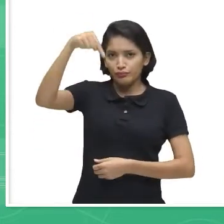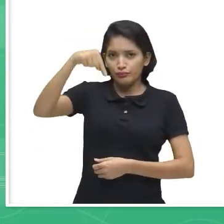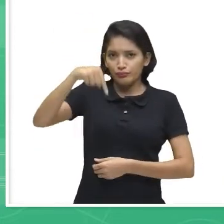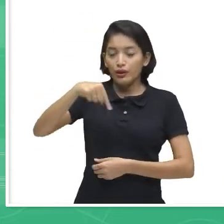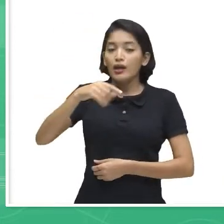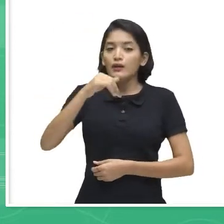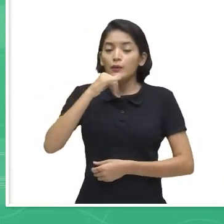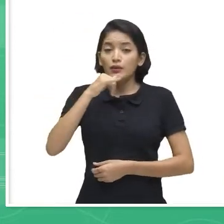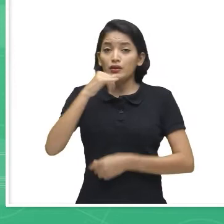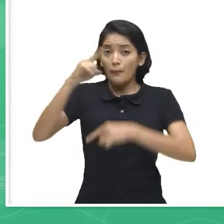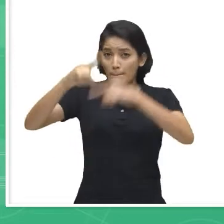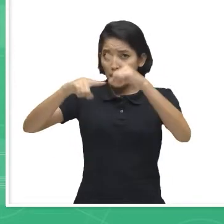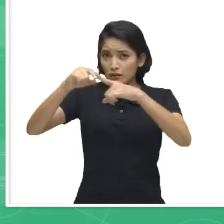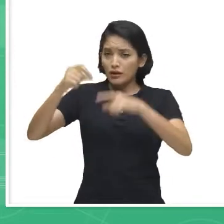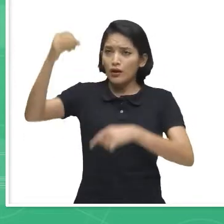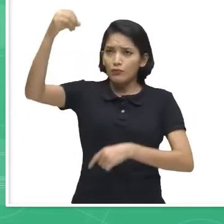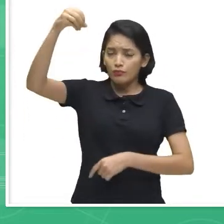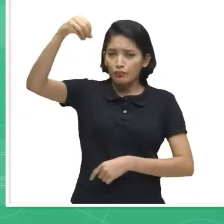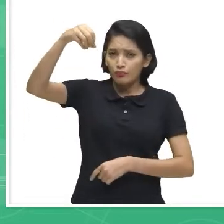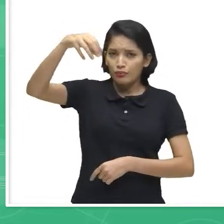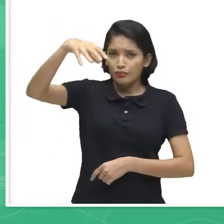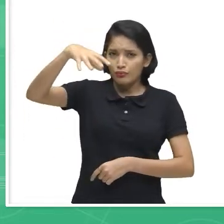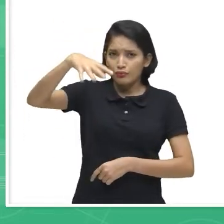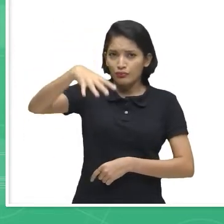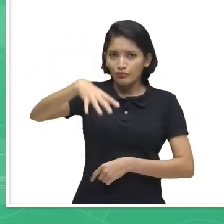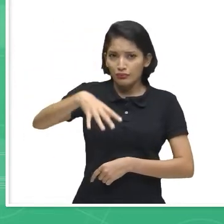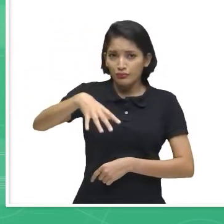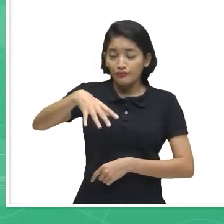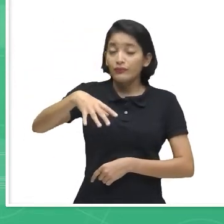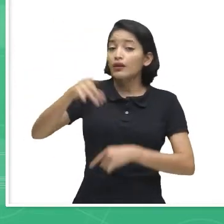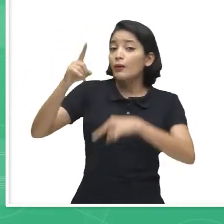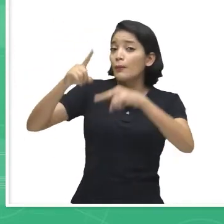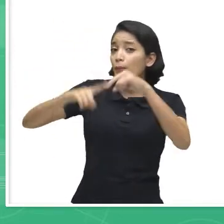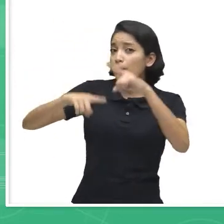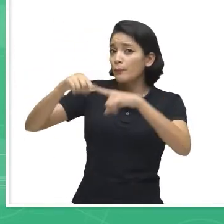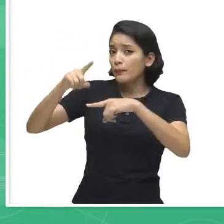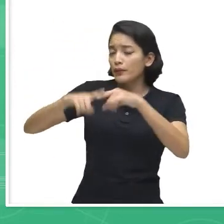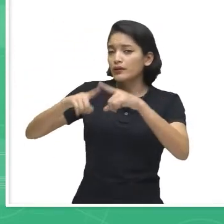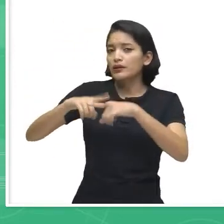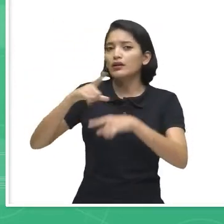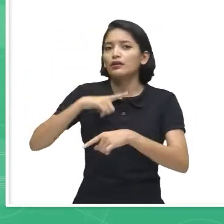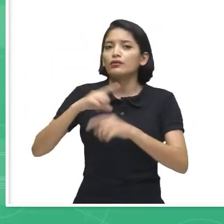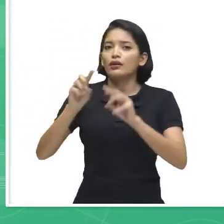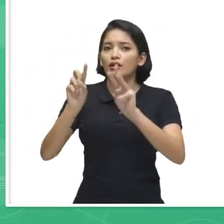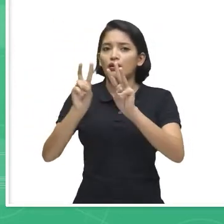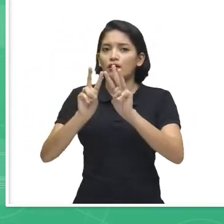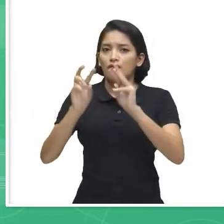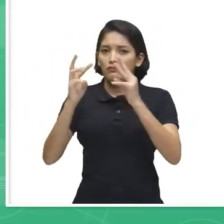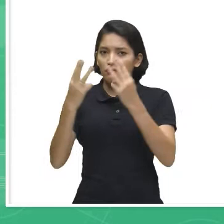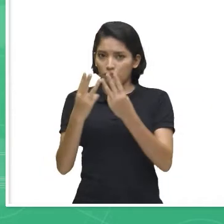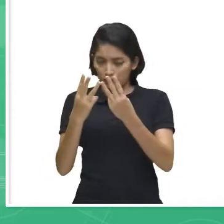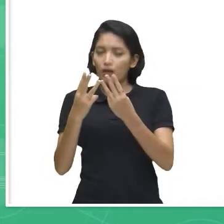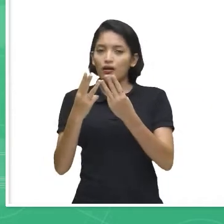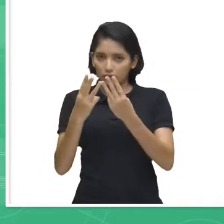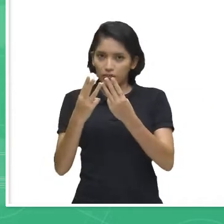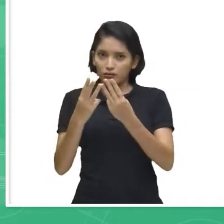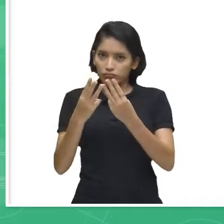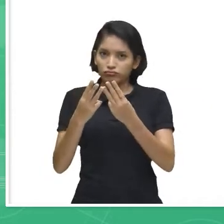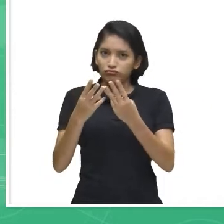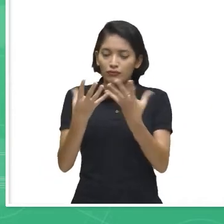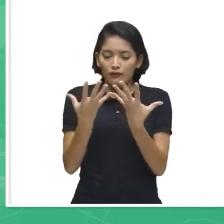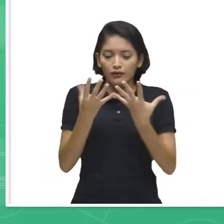largo um objeto aqui, esse objeto que possui uma massa, ele vai ser atraído pela Terra,